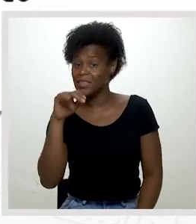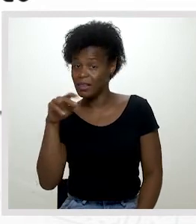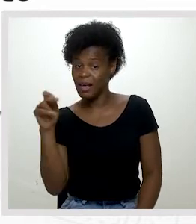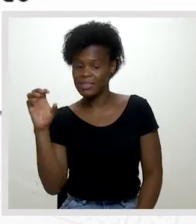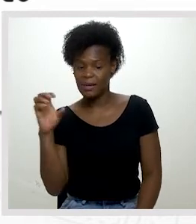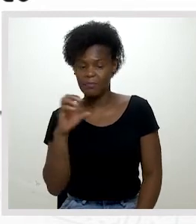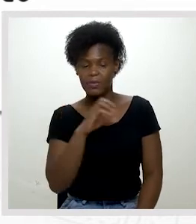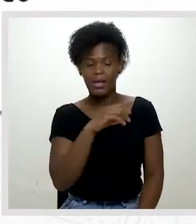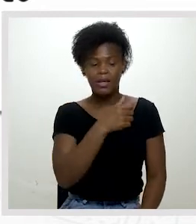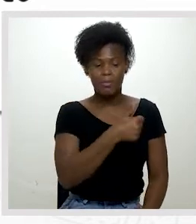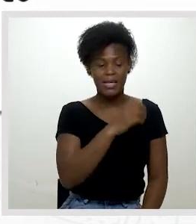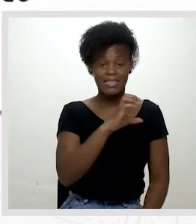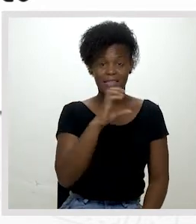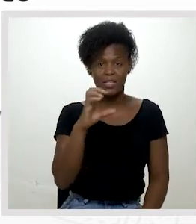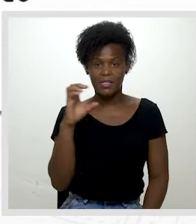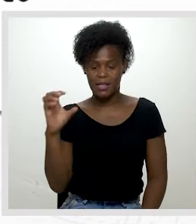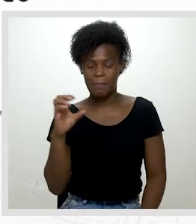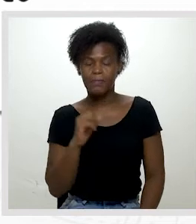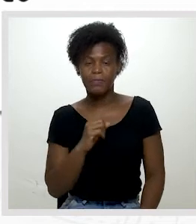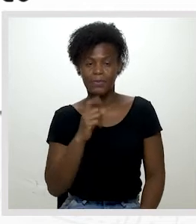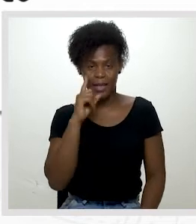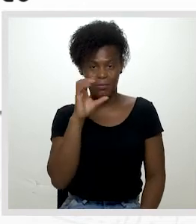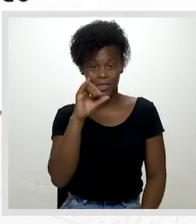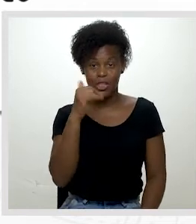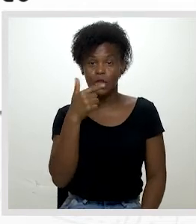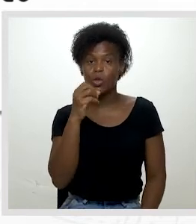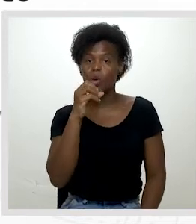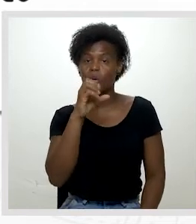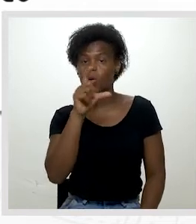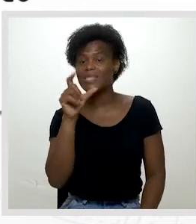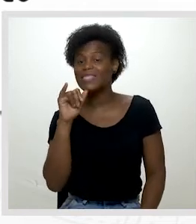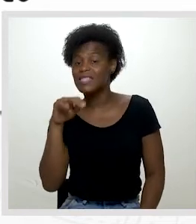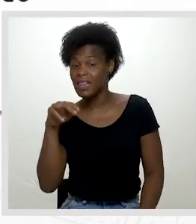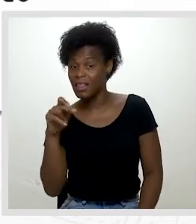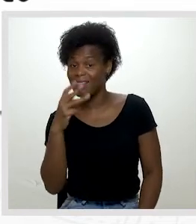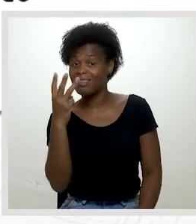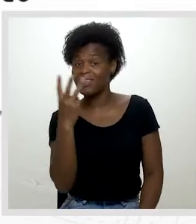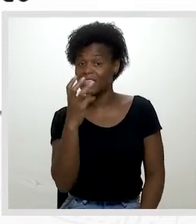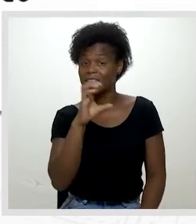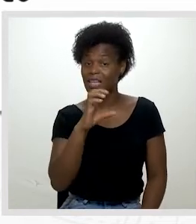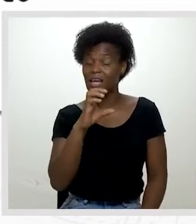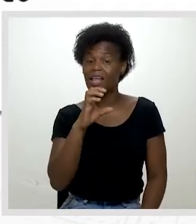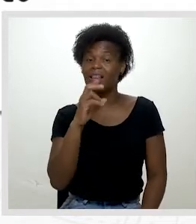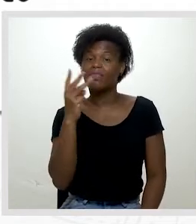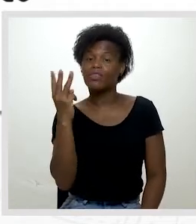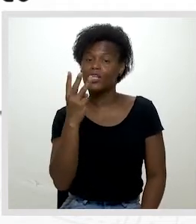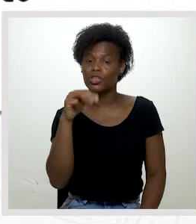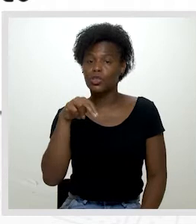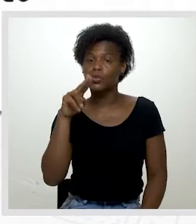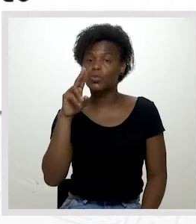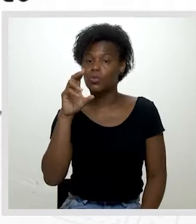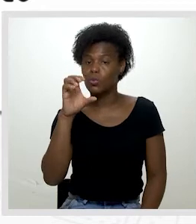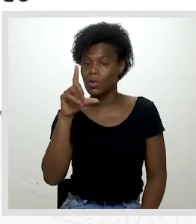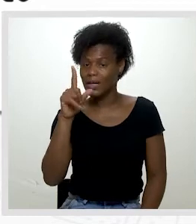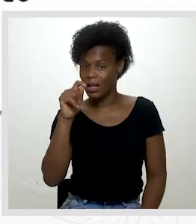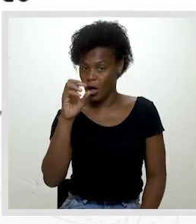citosina, citosina, citosina. Ou seja, temos ali 3C, que representa 3 nucleótidos de citosina. A